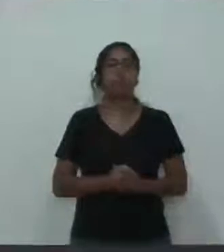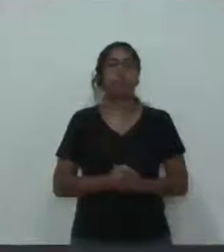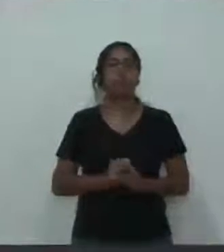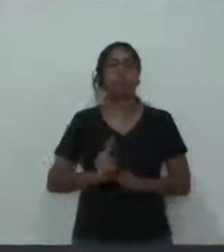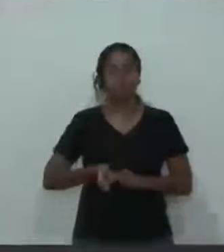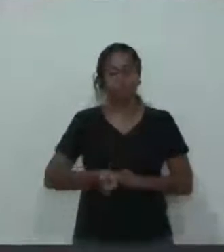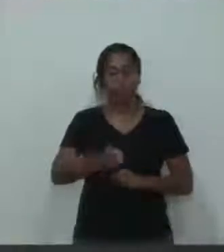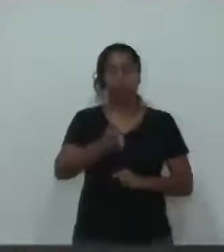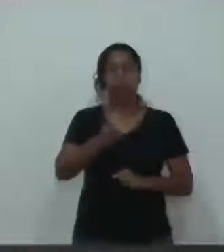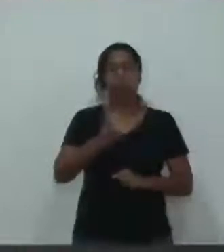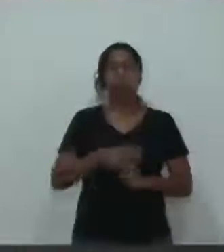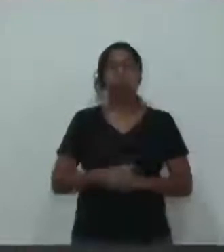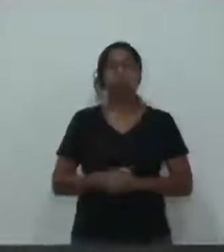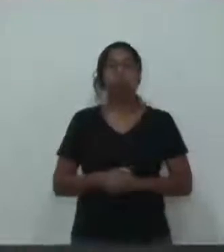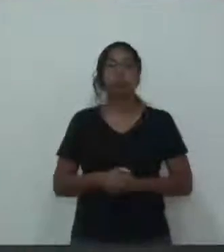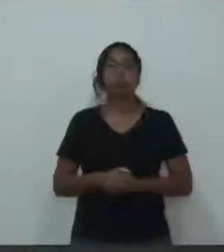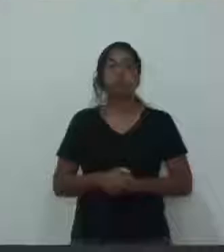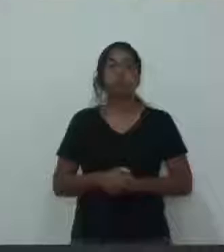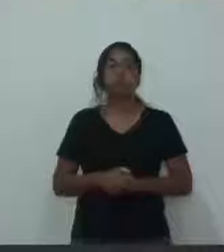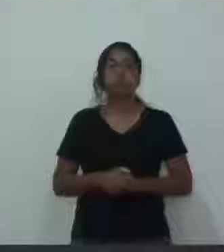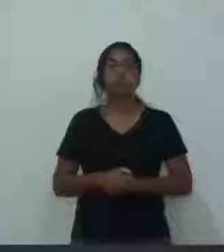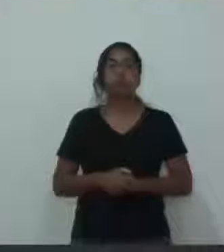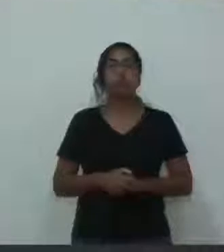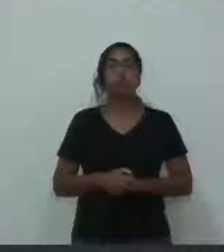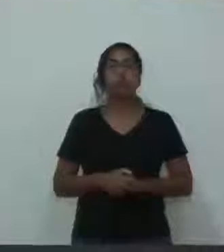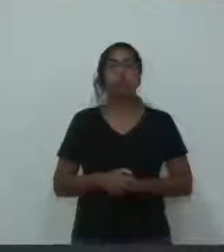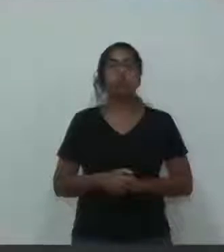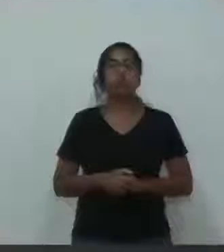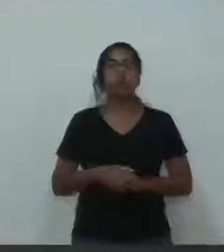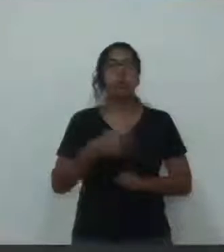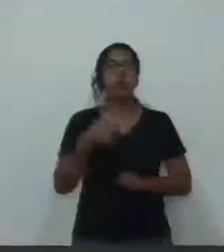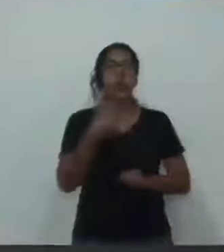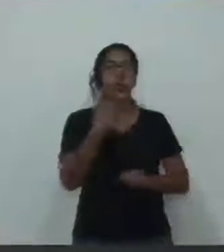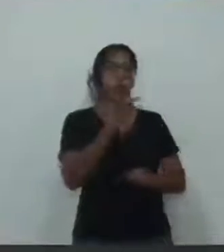Continua o encaminhamento de lideranças. Falo pela liderança do PDT.